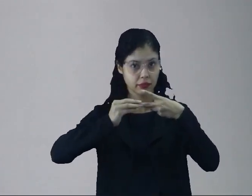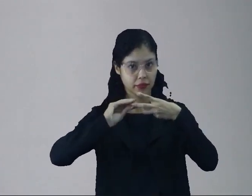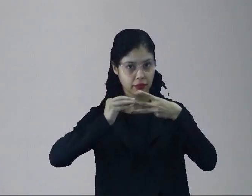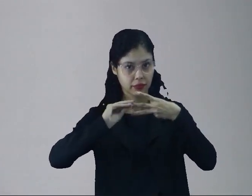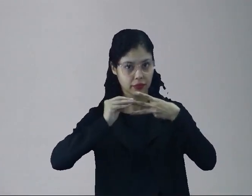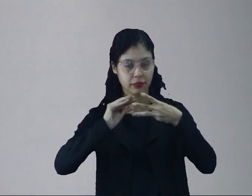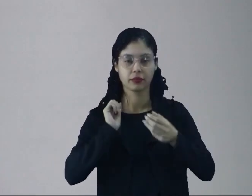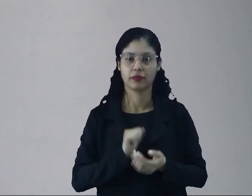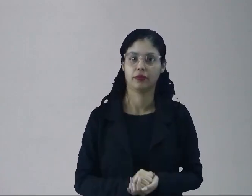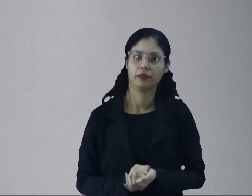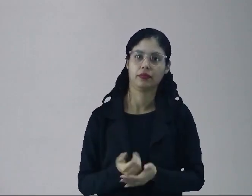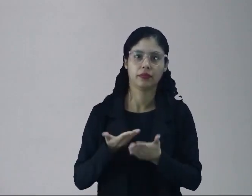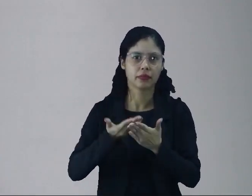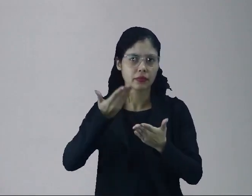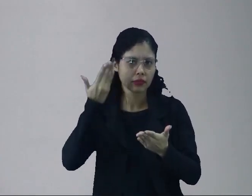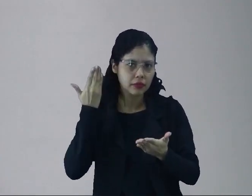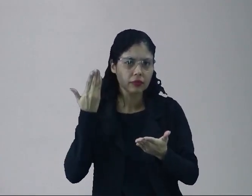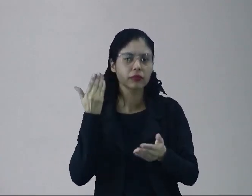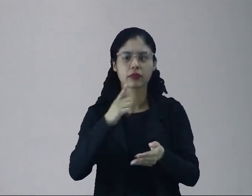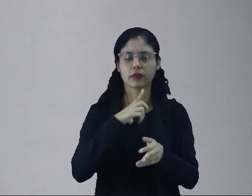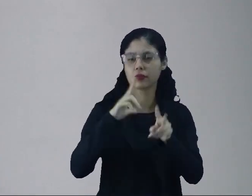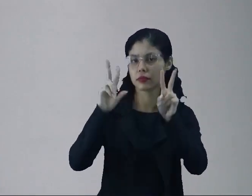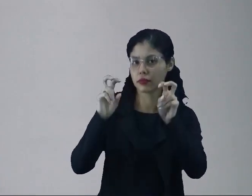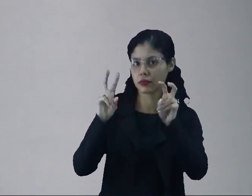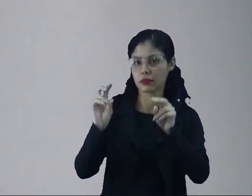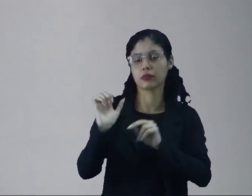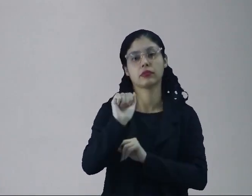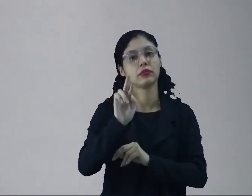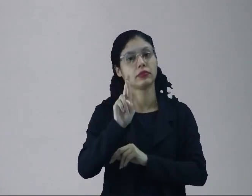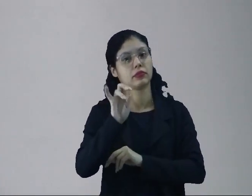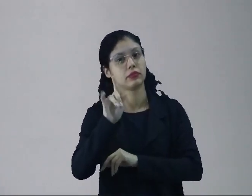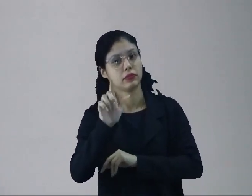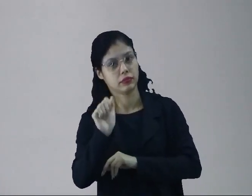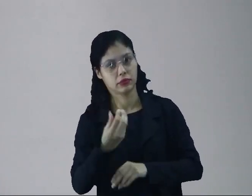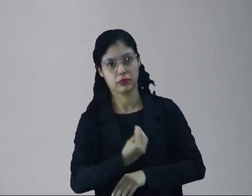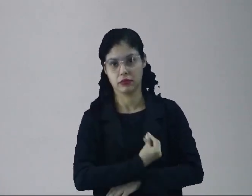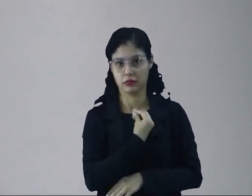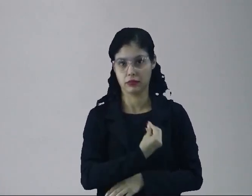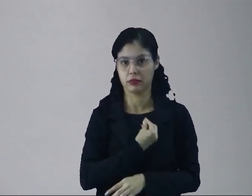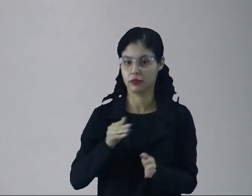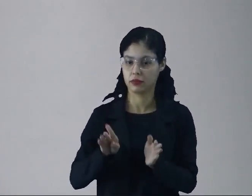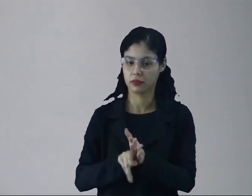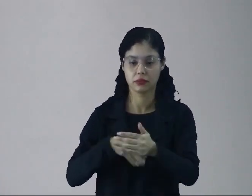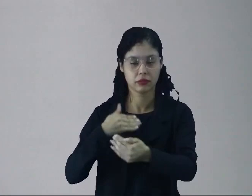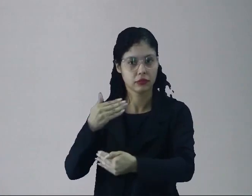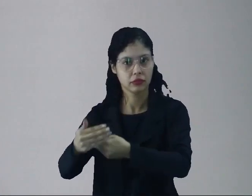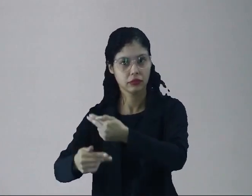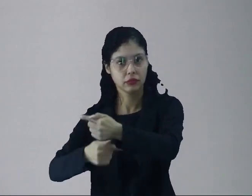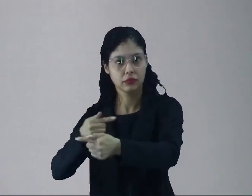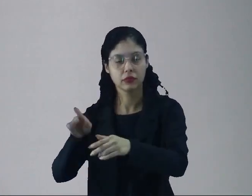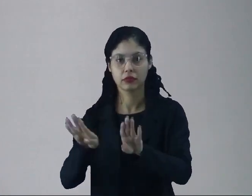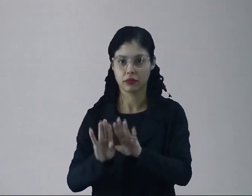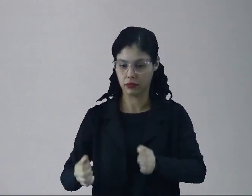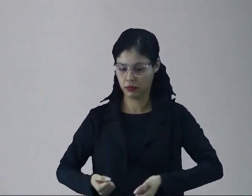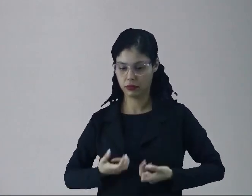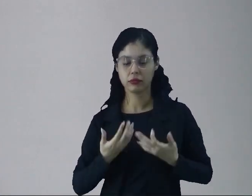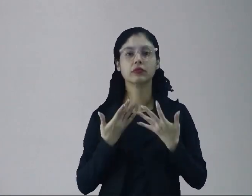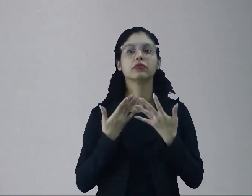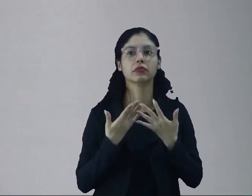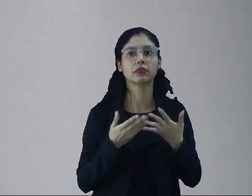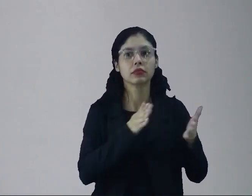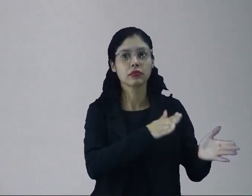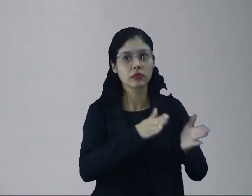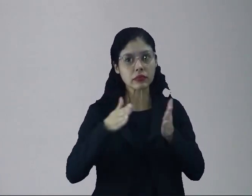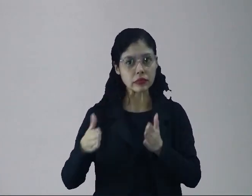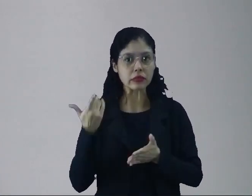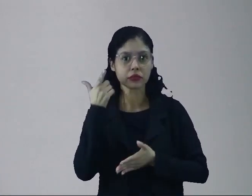Então, no início lá a gente tinha a teoria de abiogênese, que era a vida pela geração espontânea, e a partir do momento que